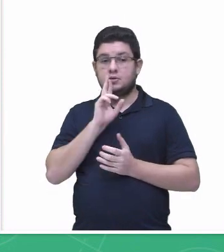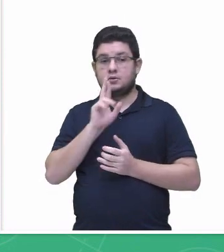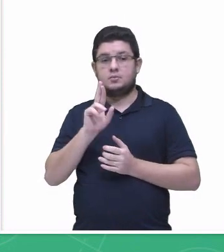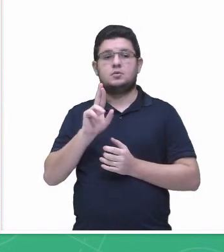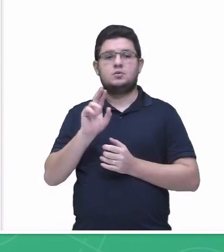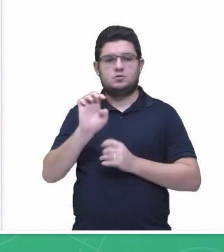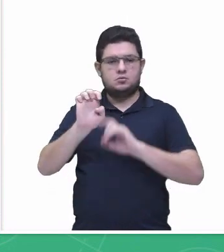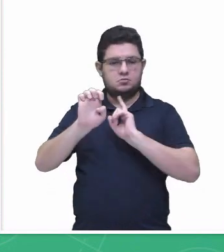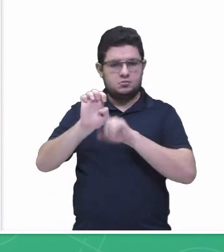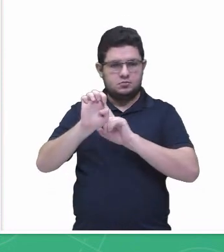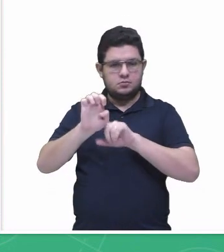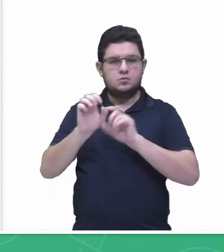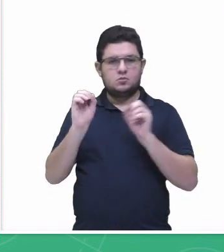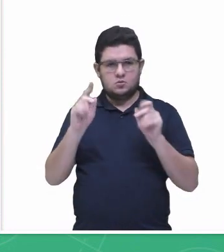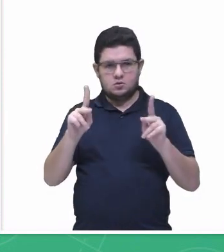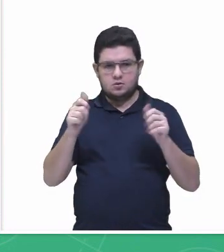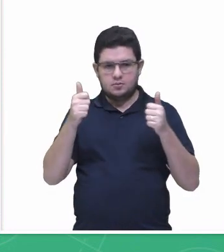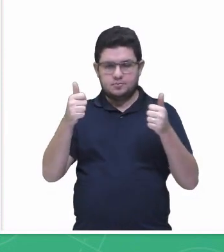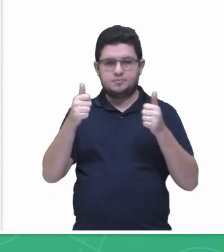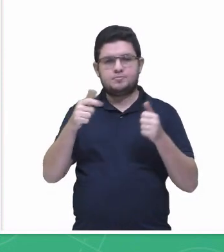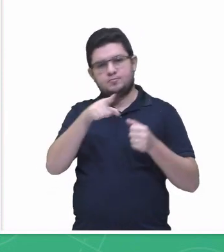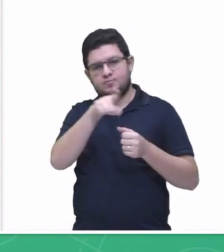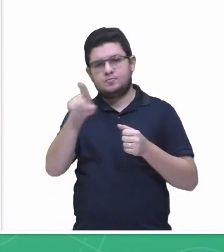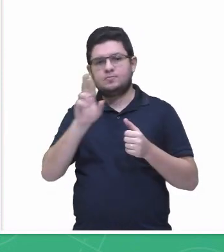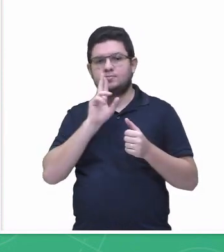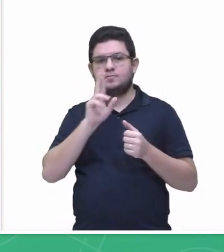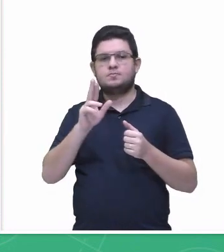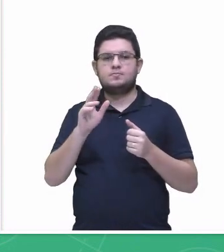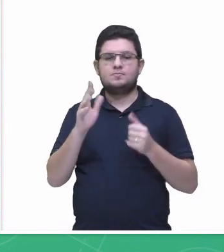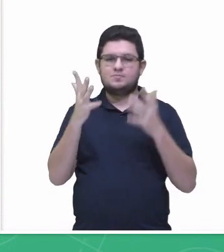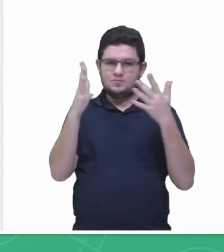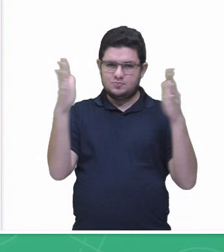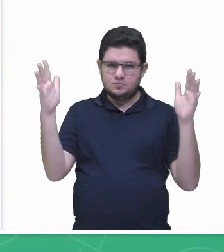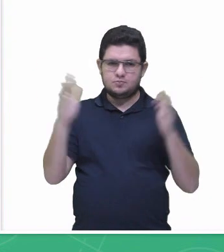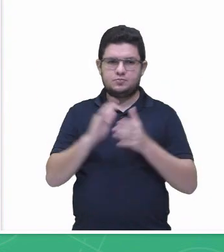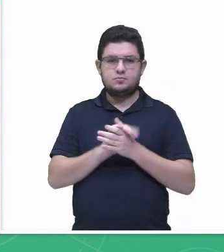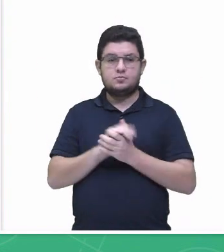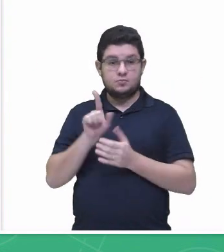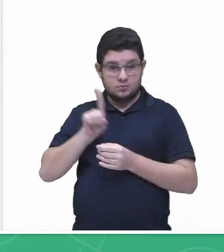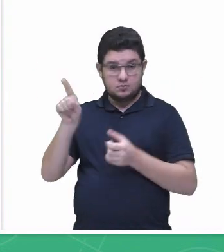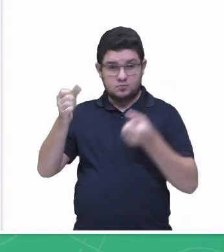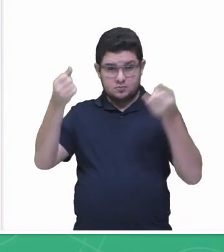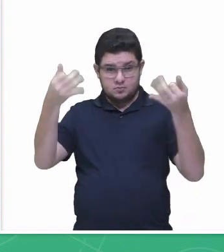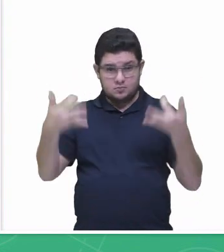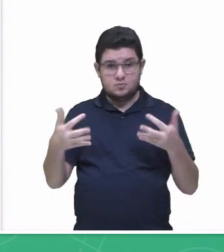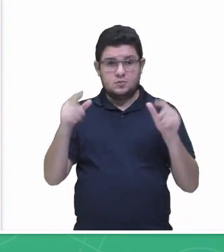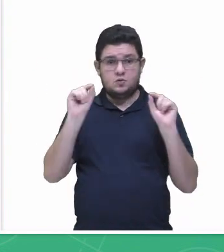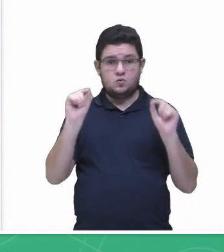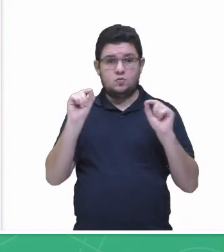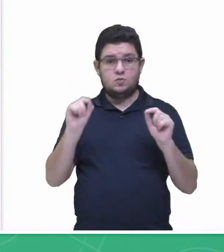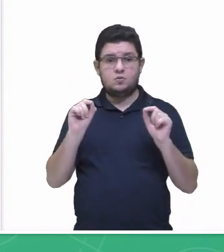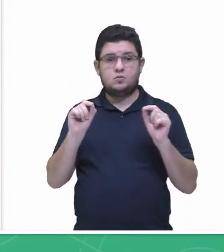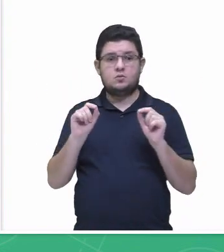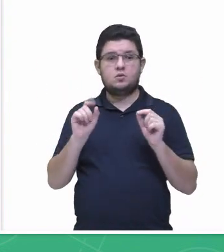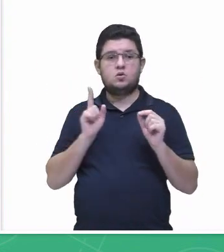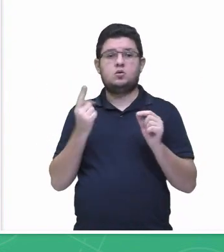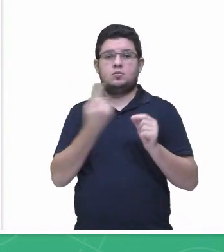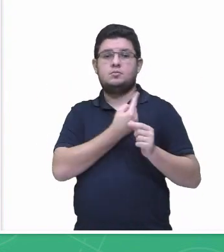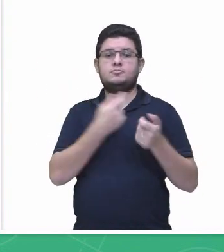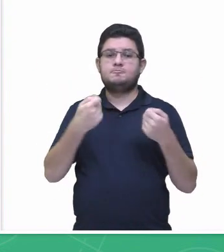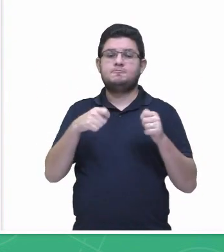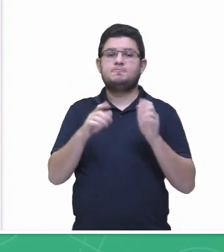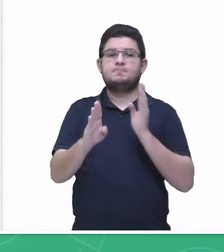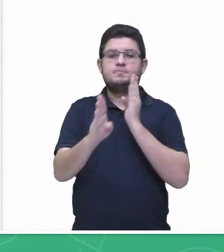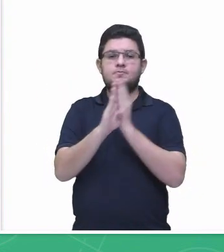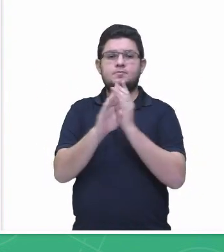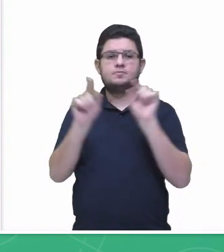letra E, parabéns às participantes. Nessa questão, temos que trabalhar de modo que a gente consiga achar uma equação com